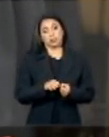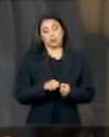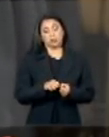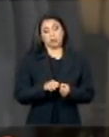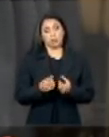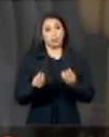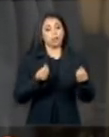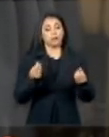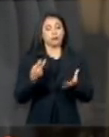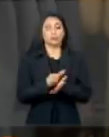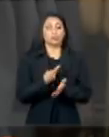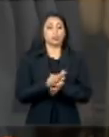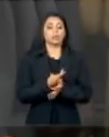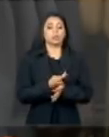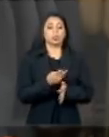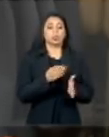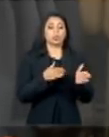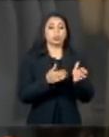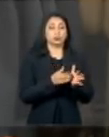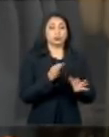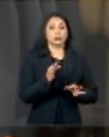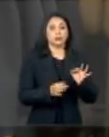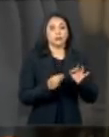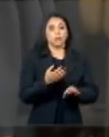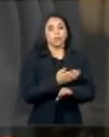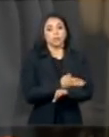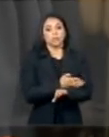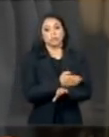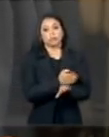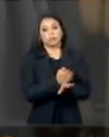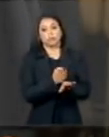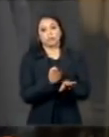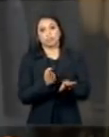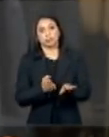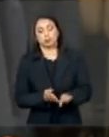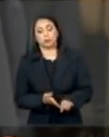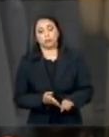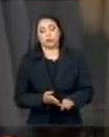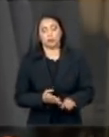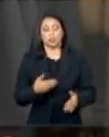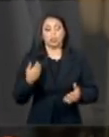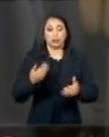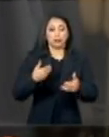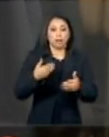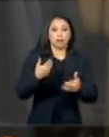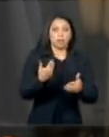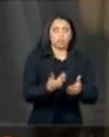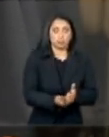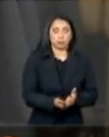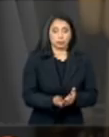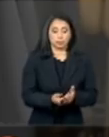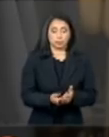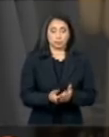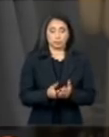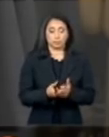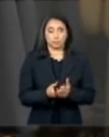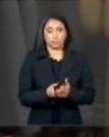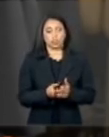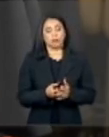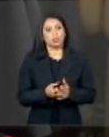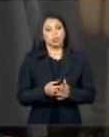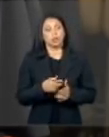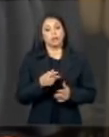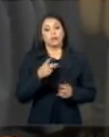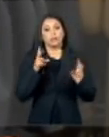condutas jurídicas e julgar as relações do tempo de acordo com suas situações e aqui citamos que caso isso ocorra